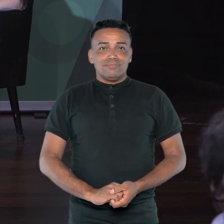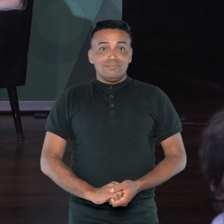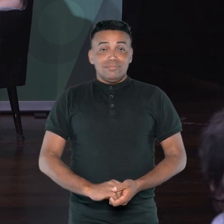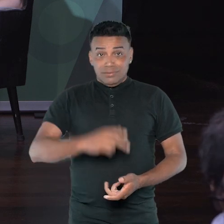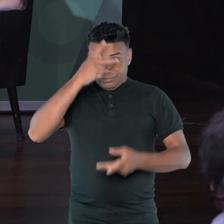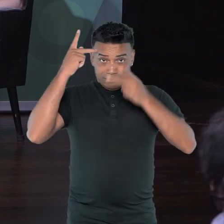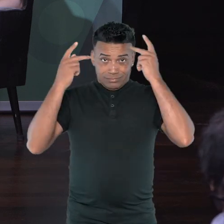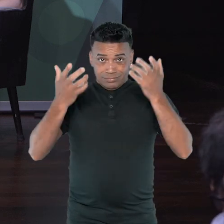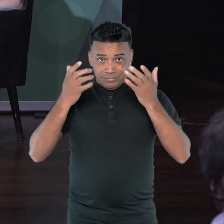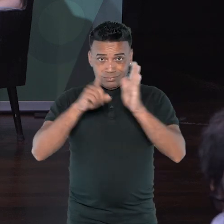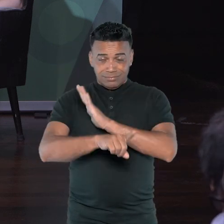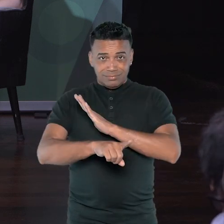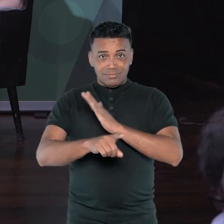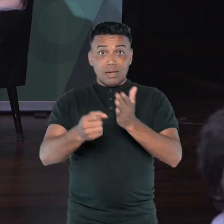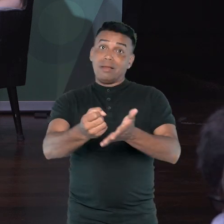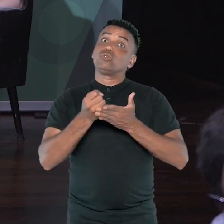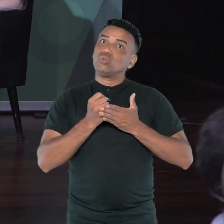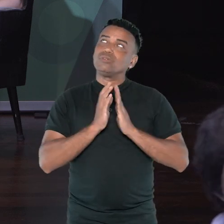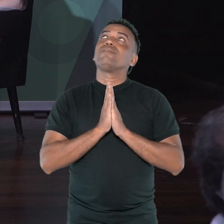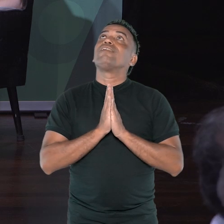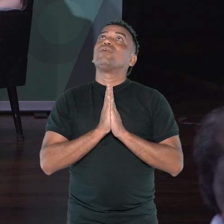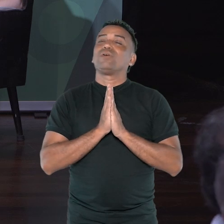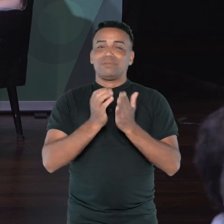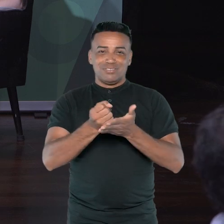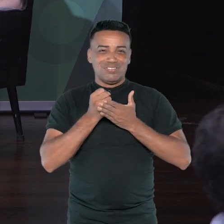Alguém? Me ajudem, por favor.